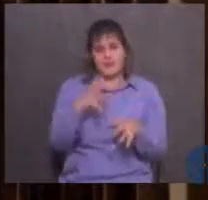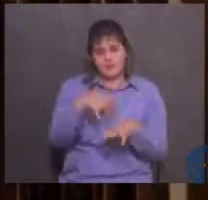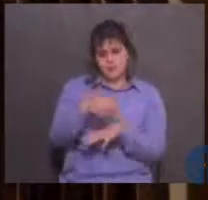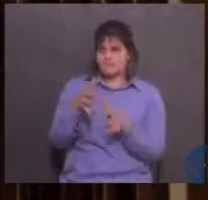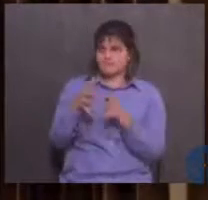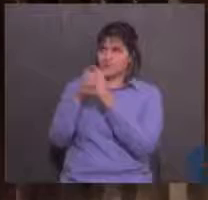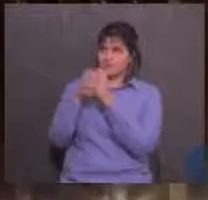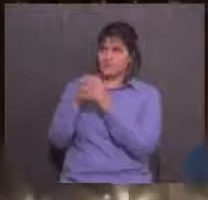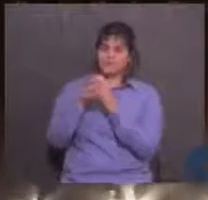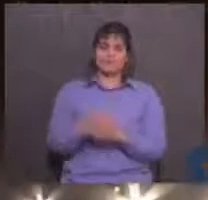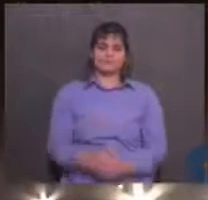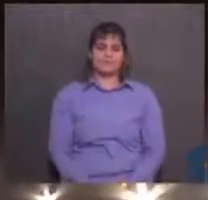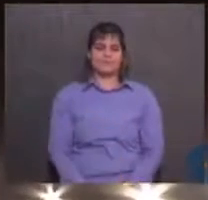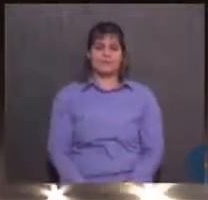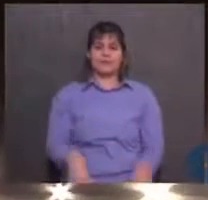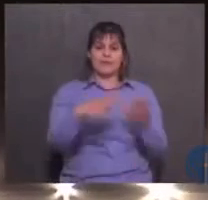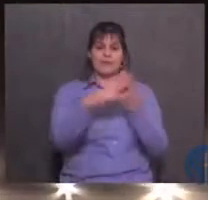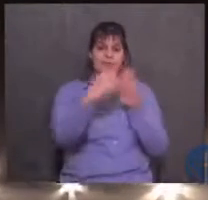Regina